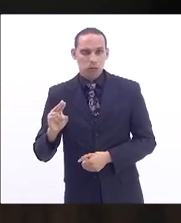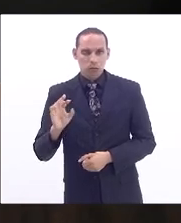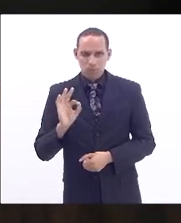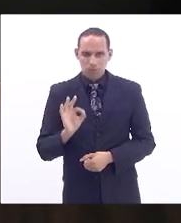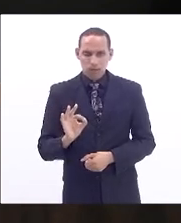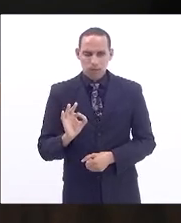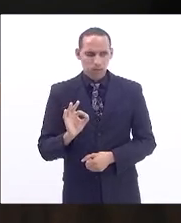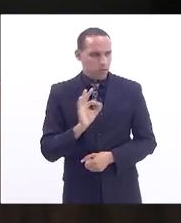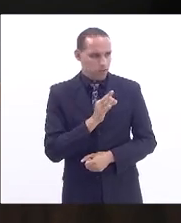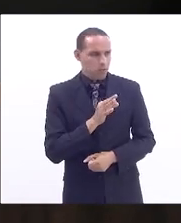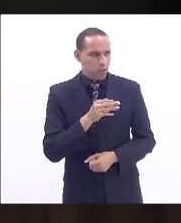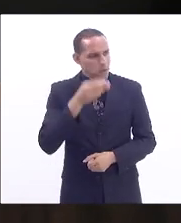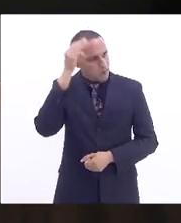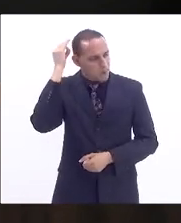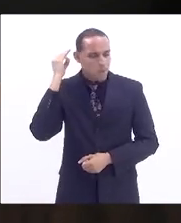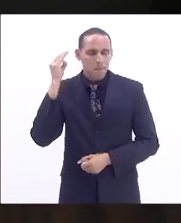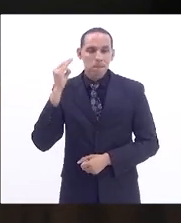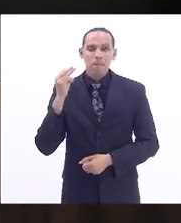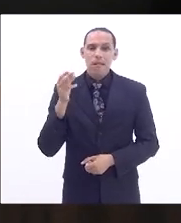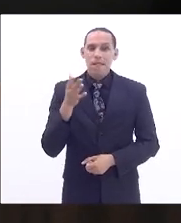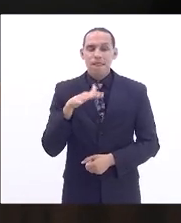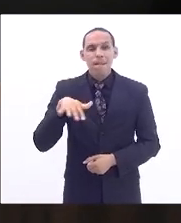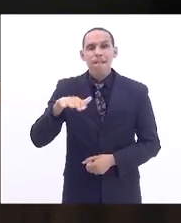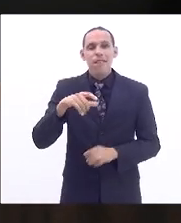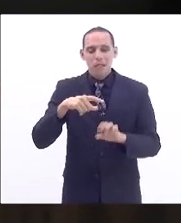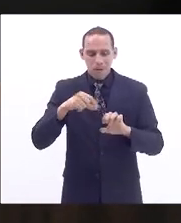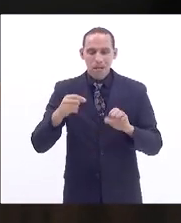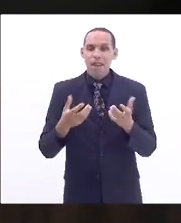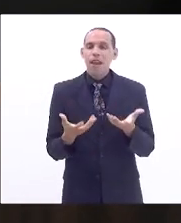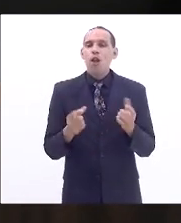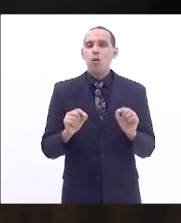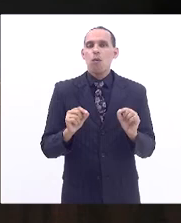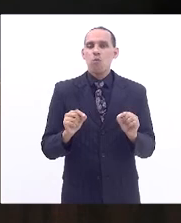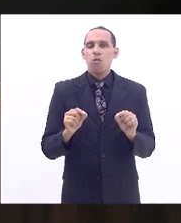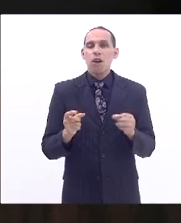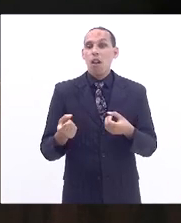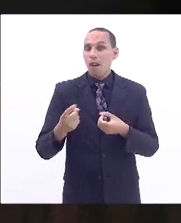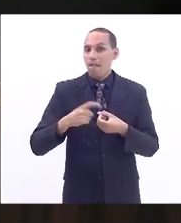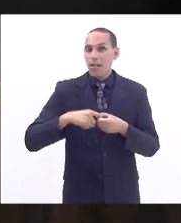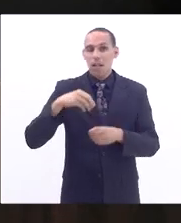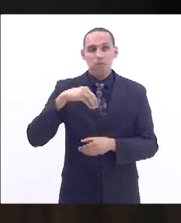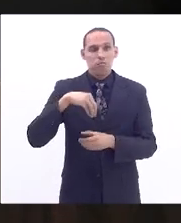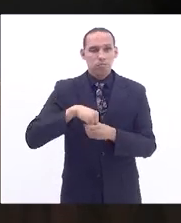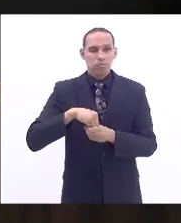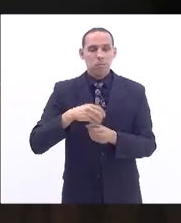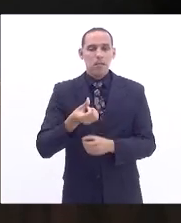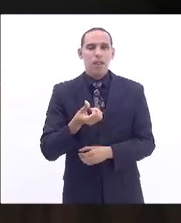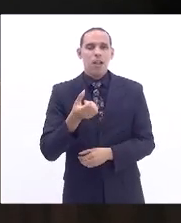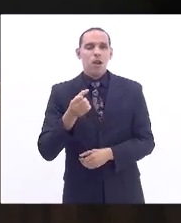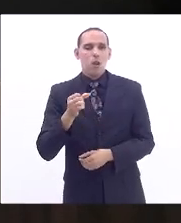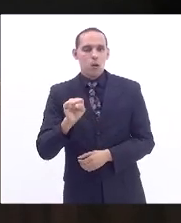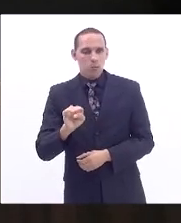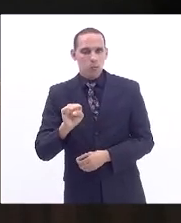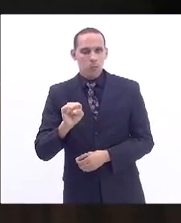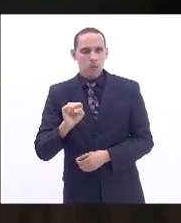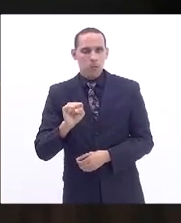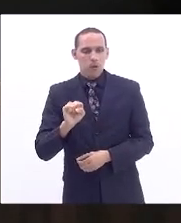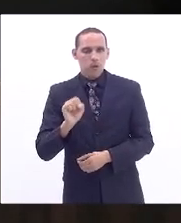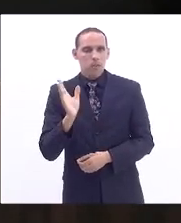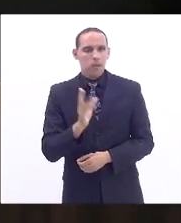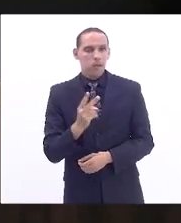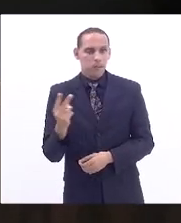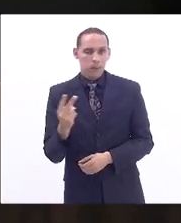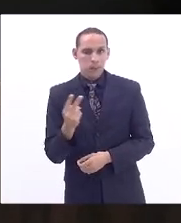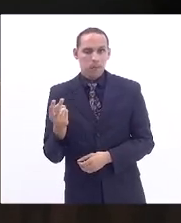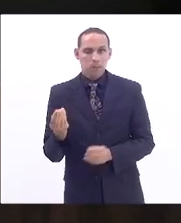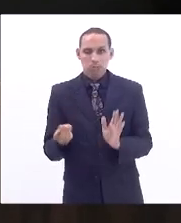e o que eles queriam a internet internalizar o convênio no 68 é de